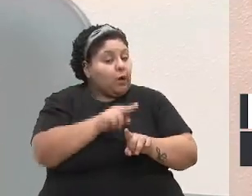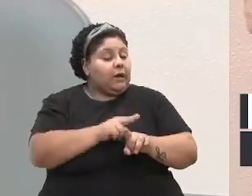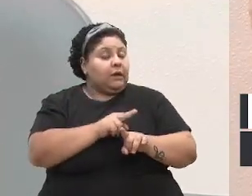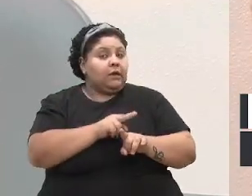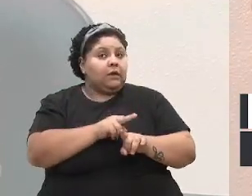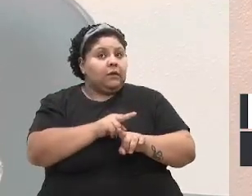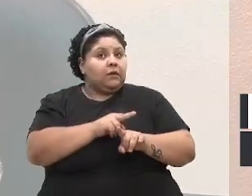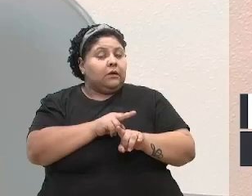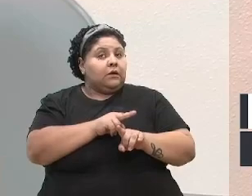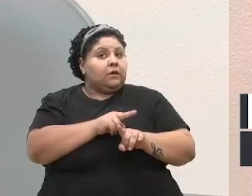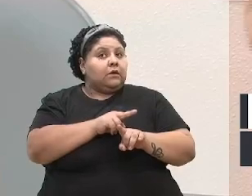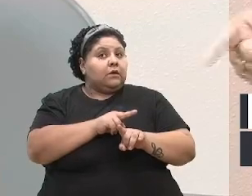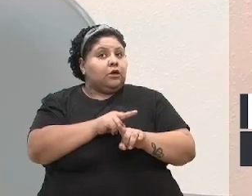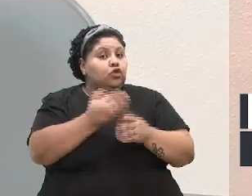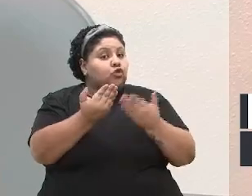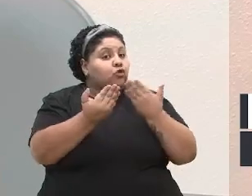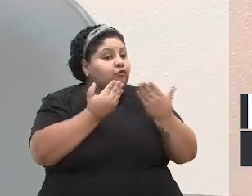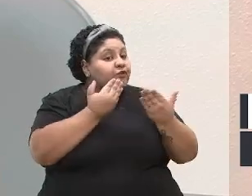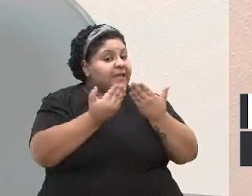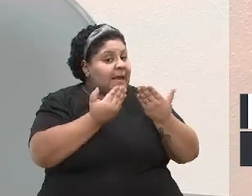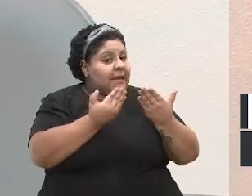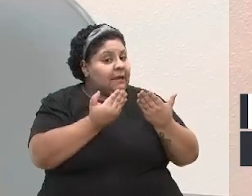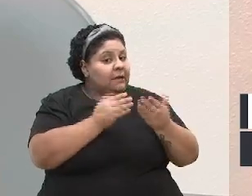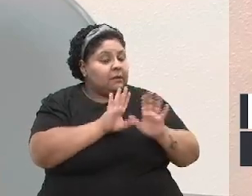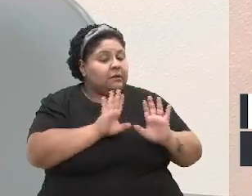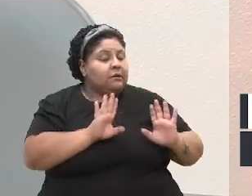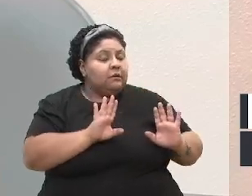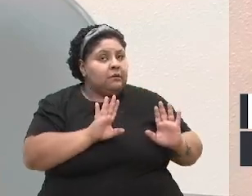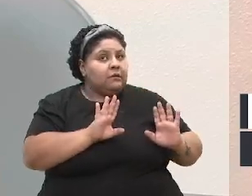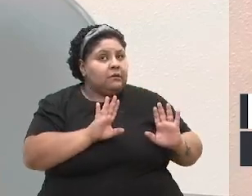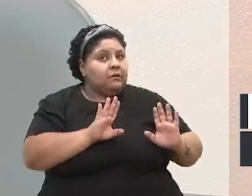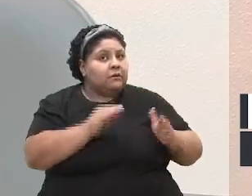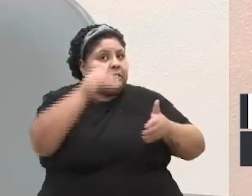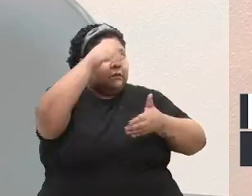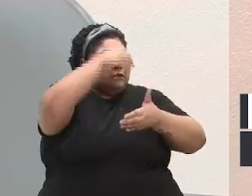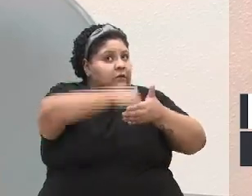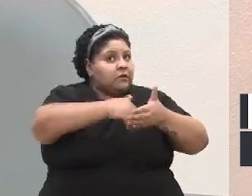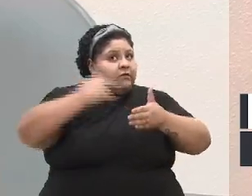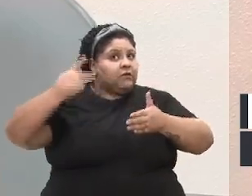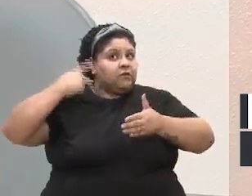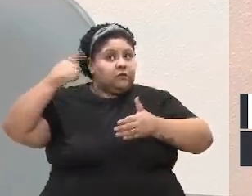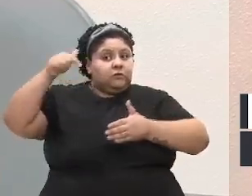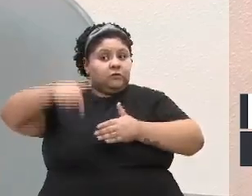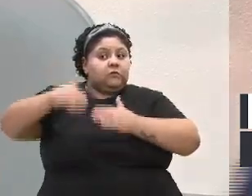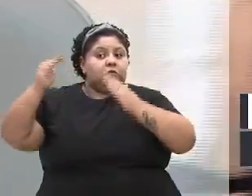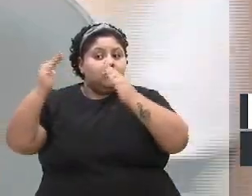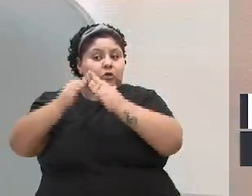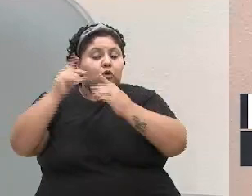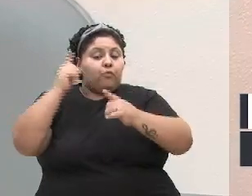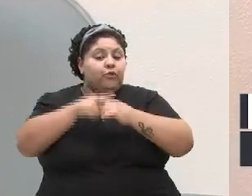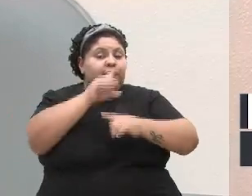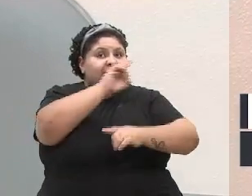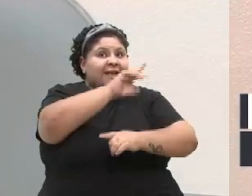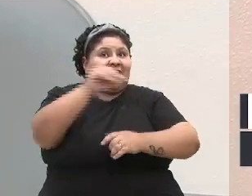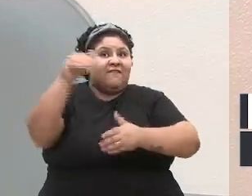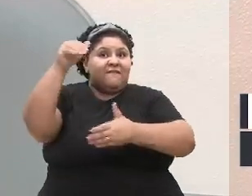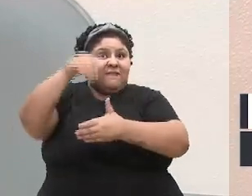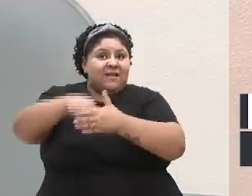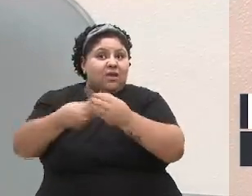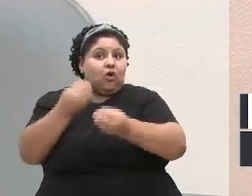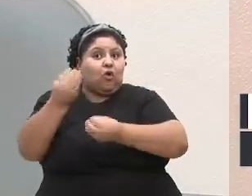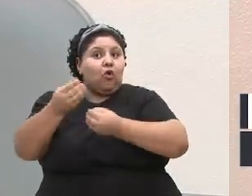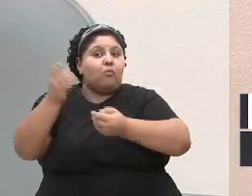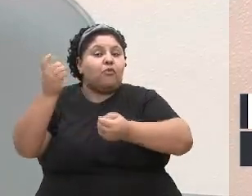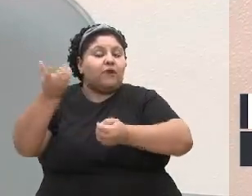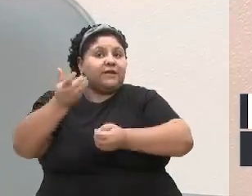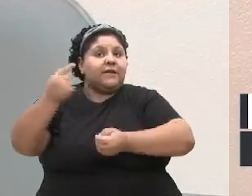em xeque ou nunca coloquei em dúvida a votação dos vereadores dessa casa, porque cada um vota como quer.